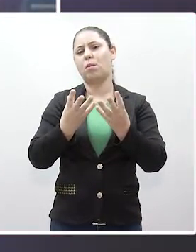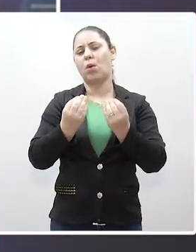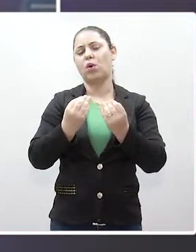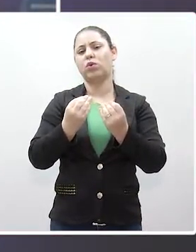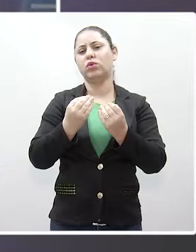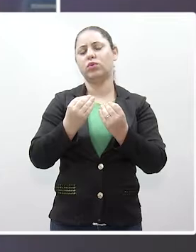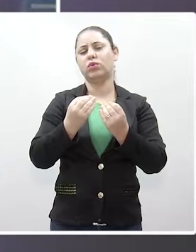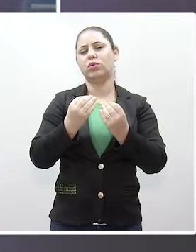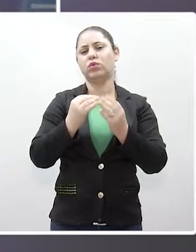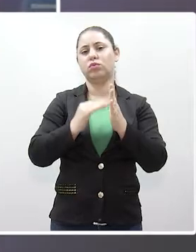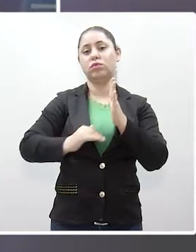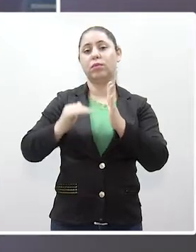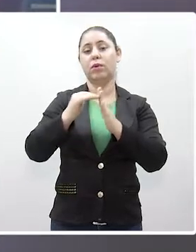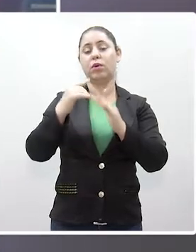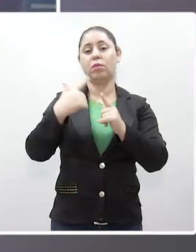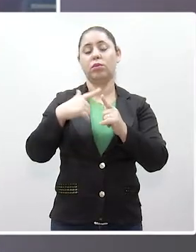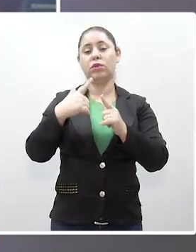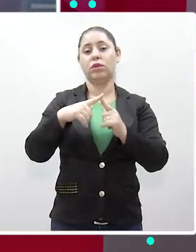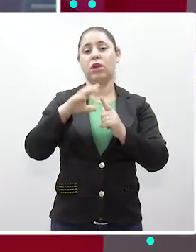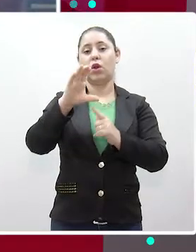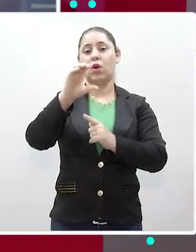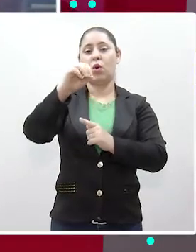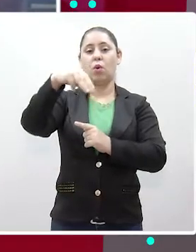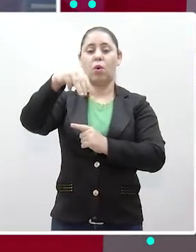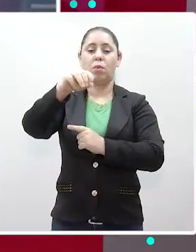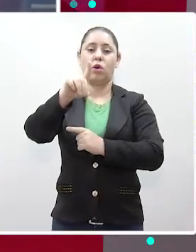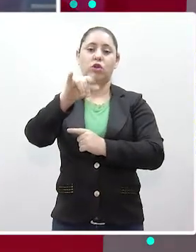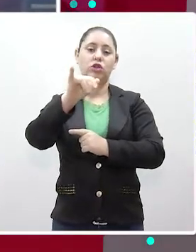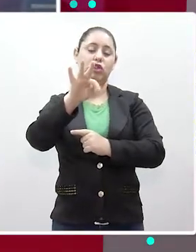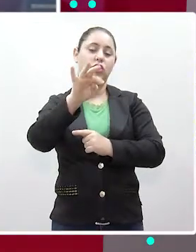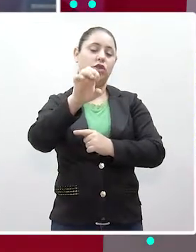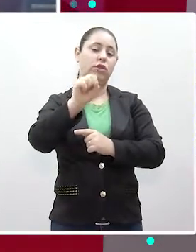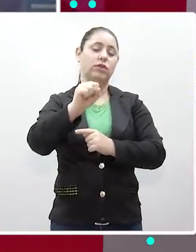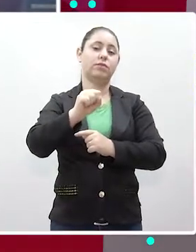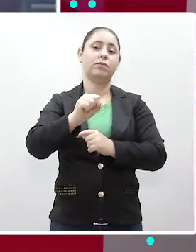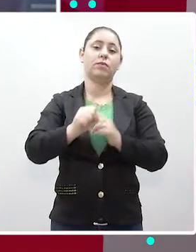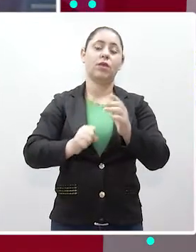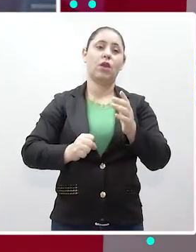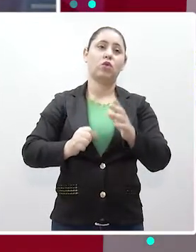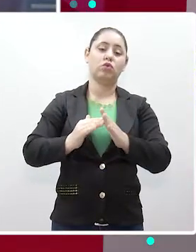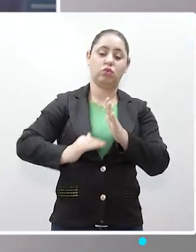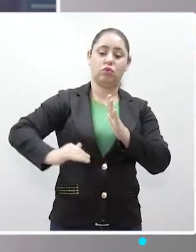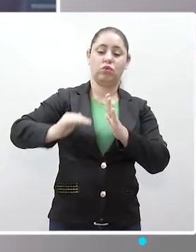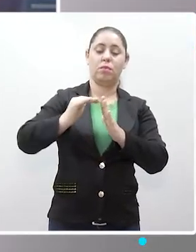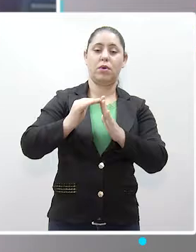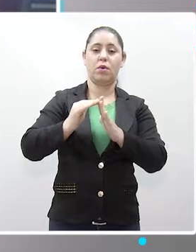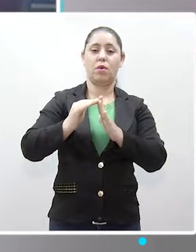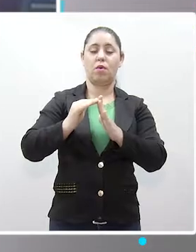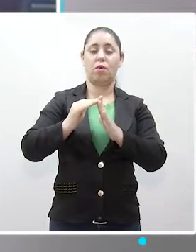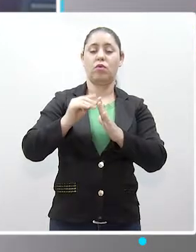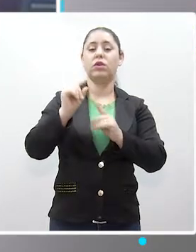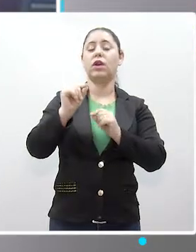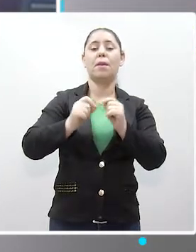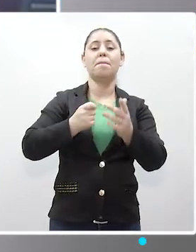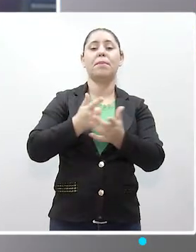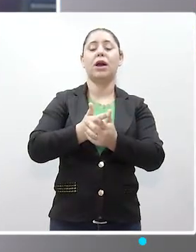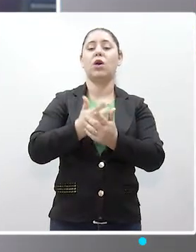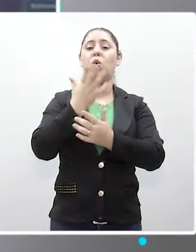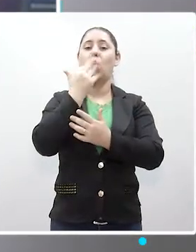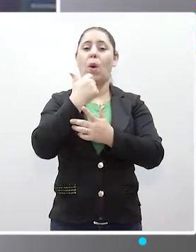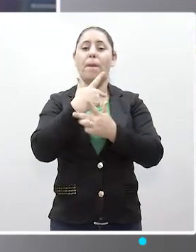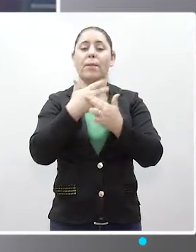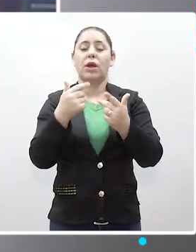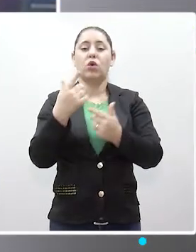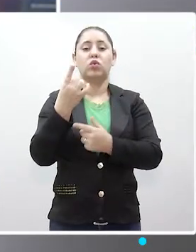muito dessa inflação subiu porque o preço das commodities no mercado internacional subiu, ou seja, os alimentos, né, e demais